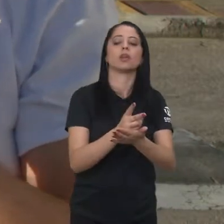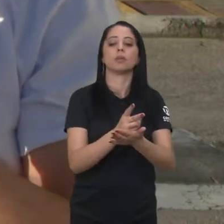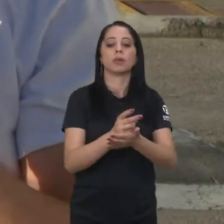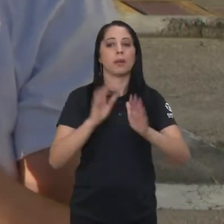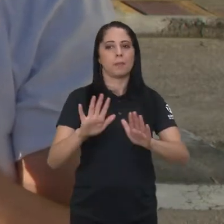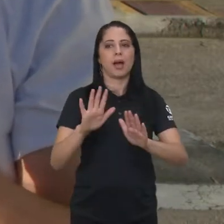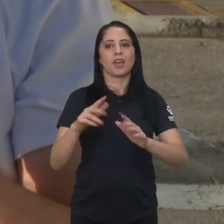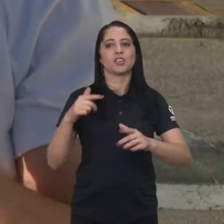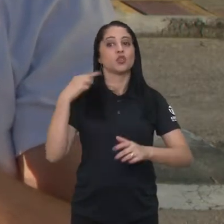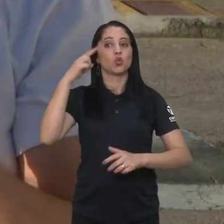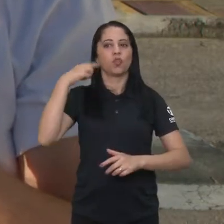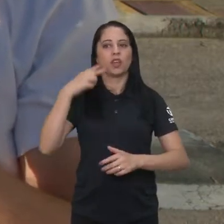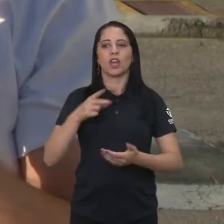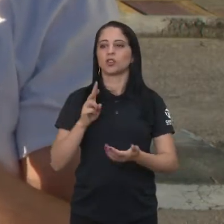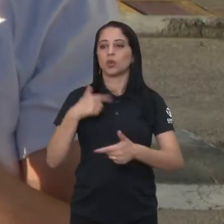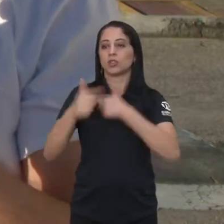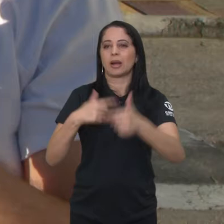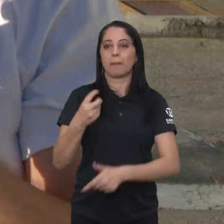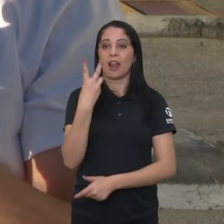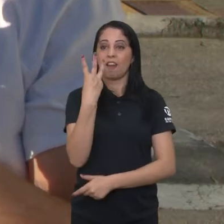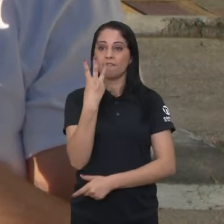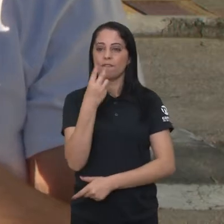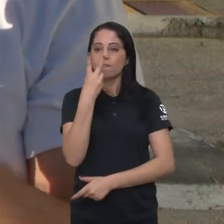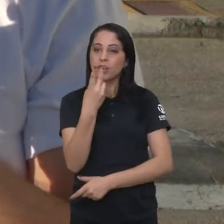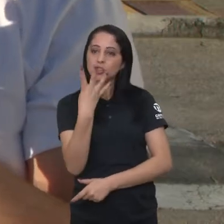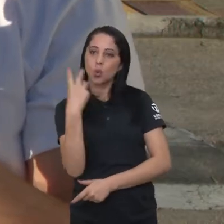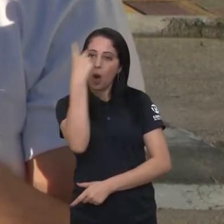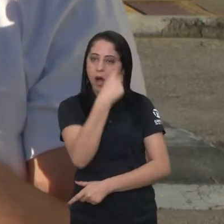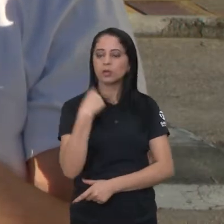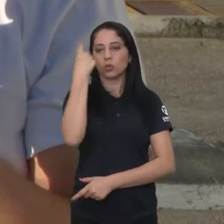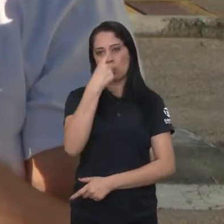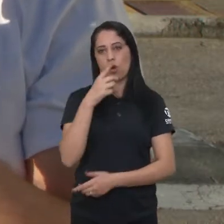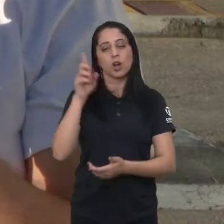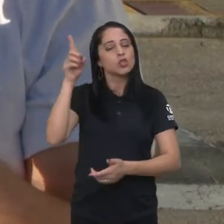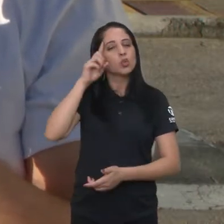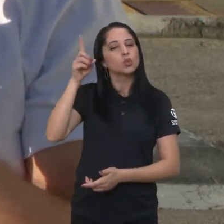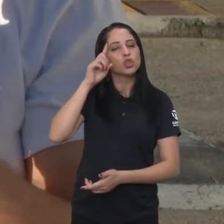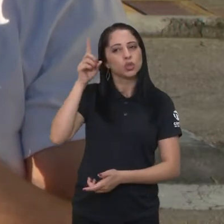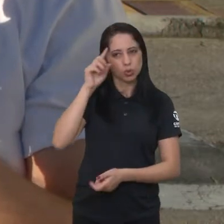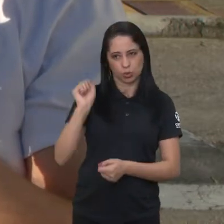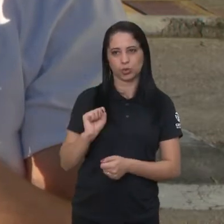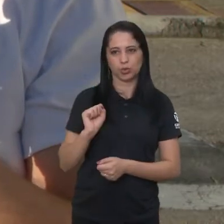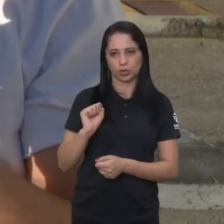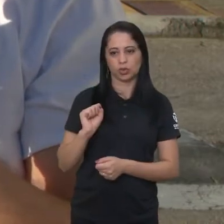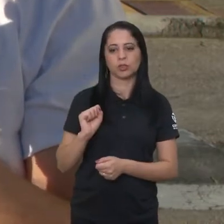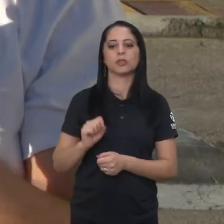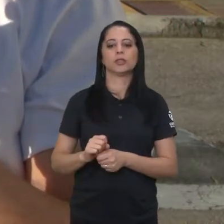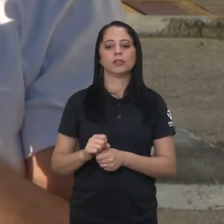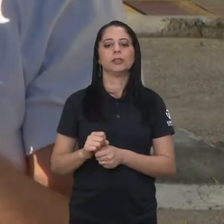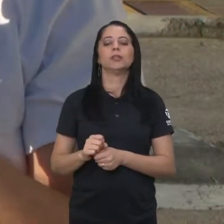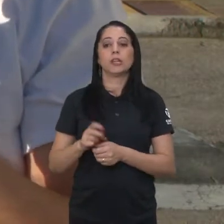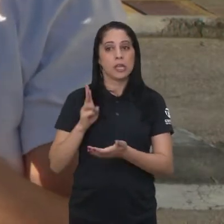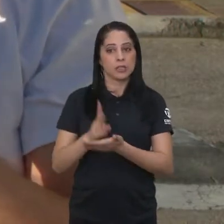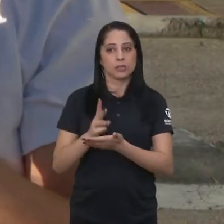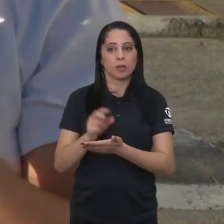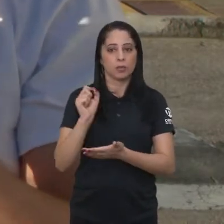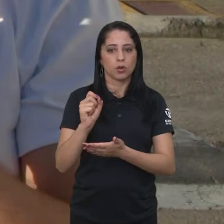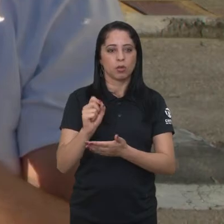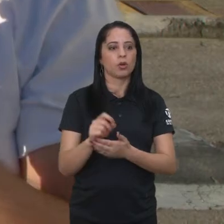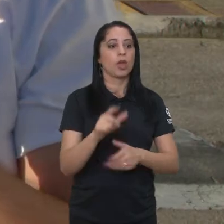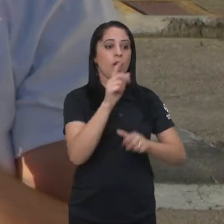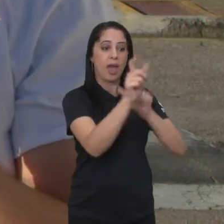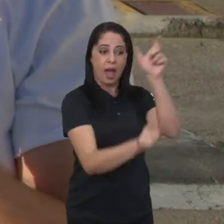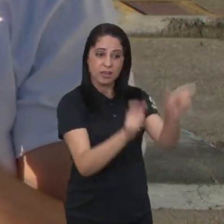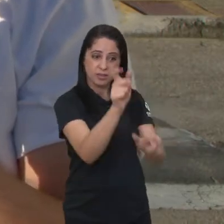sexta, mas o vereador está 24 horas por dia, todos os dias da semana, à disposição para intermediar esse tipo de denúncia, sempre contando com o olho